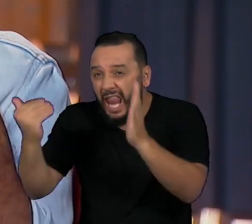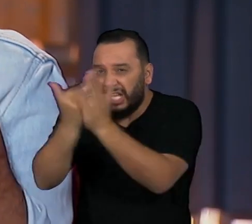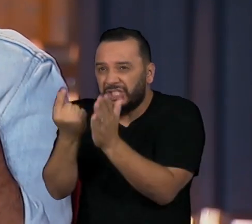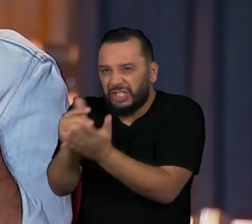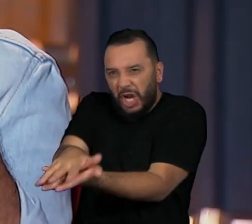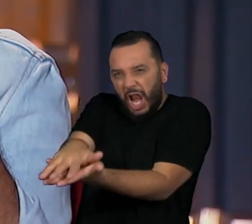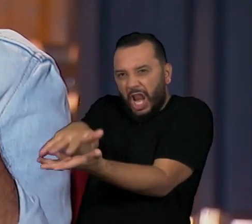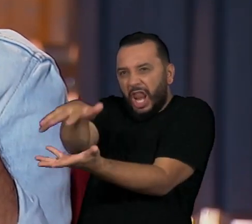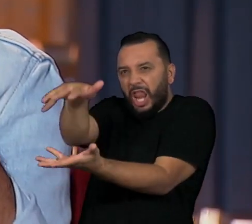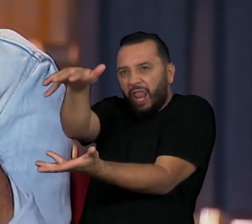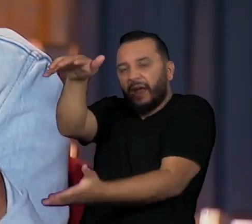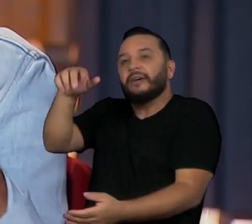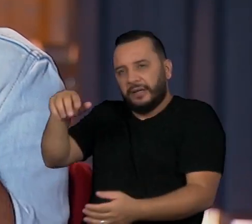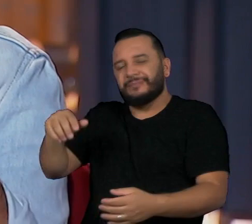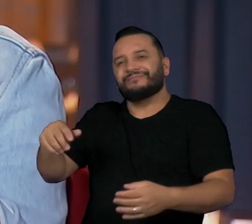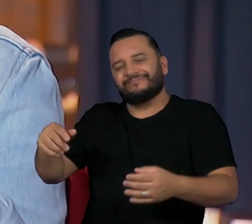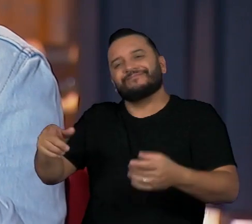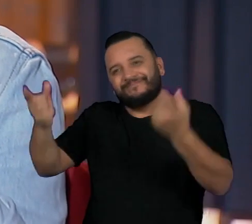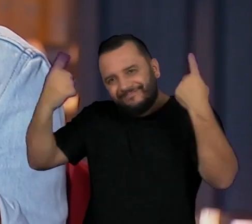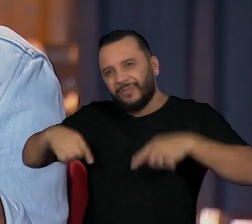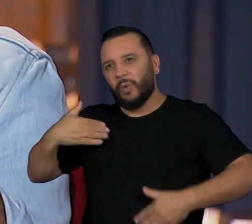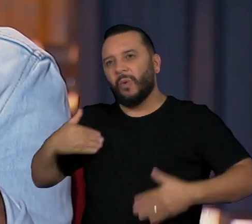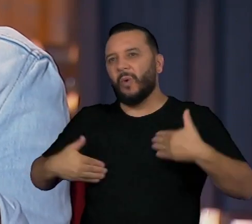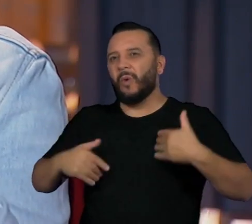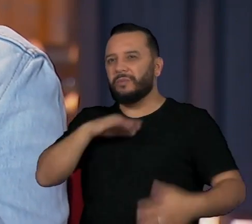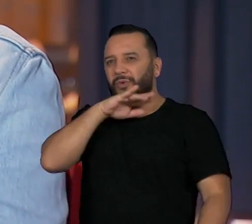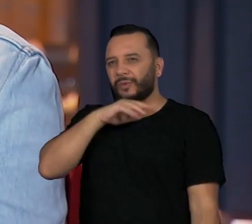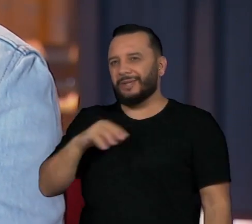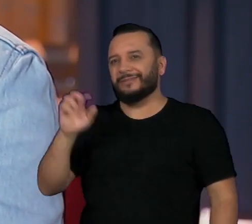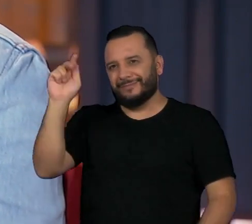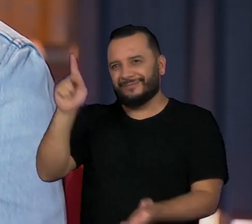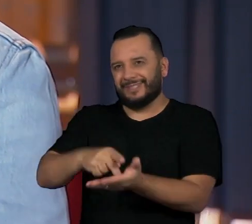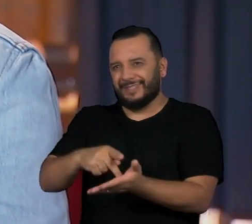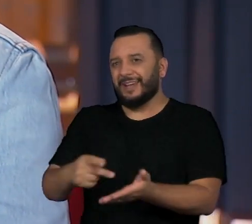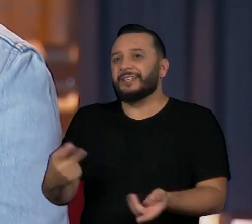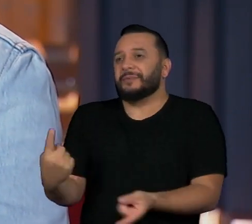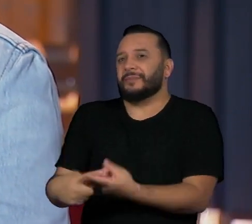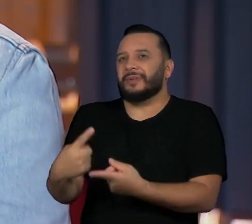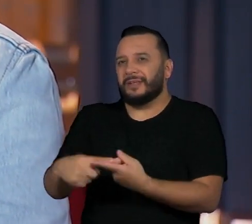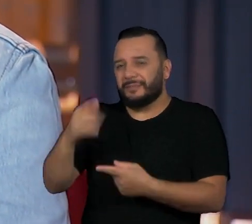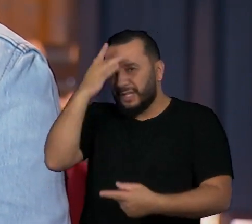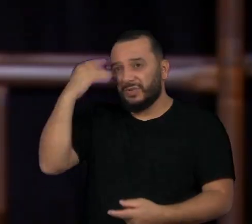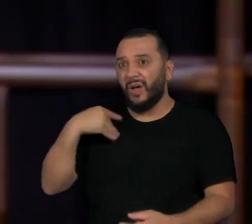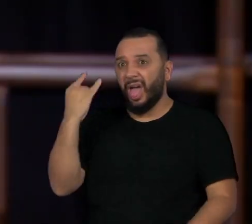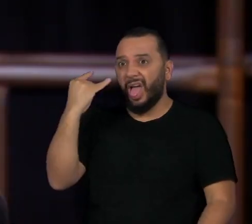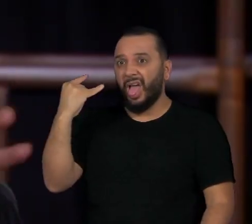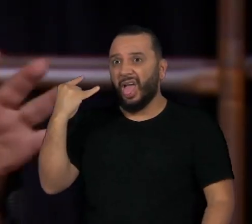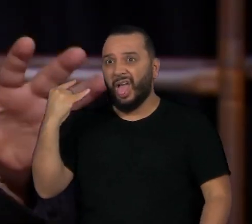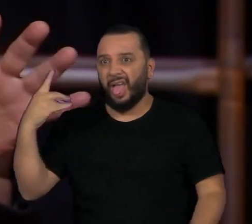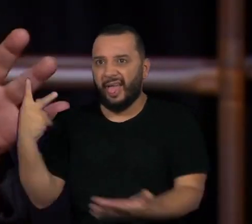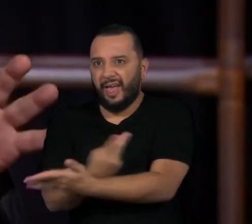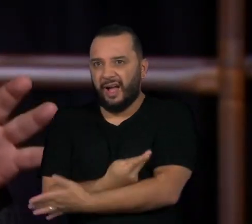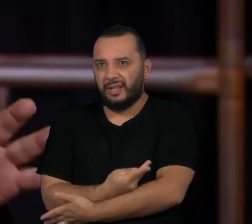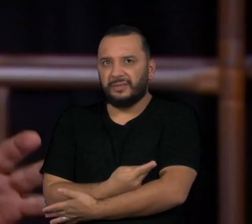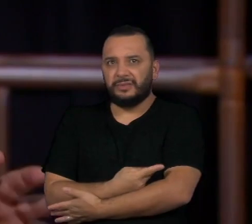exposição ao conceito de dinheiro começa a enviesar as pessoas moralmente para o lado errado. Só a existência daquela energia. Em